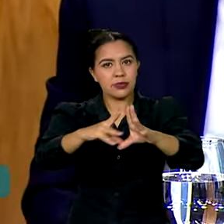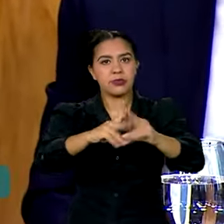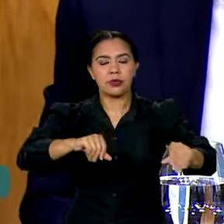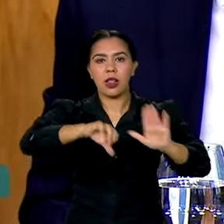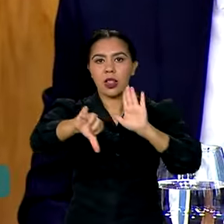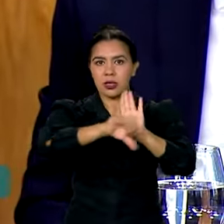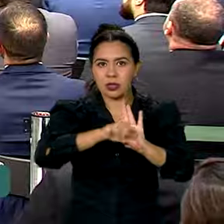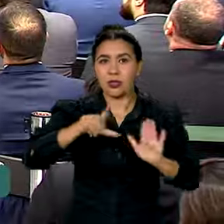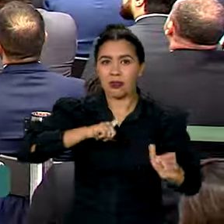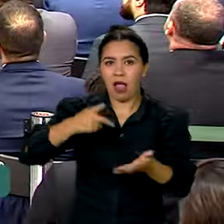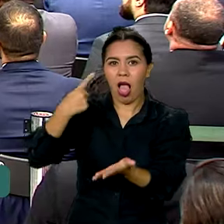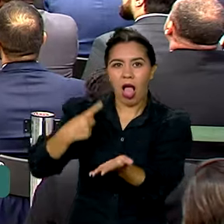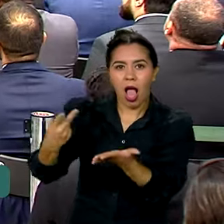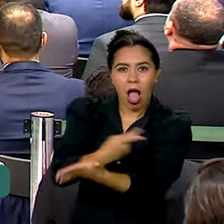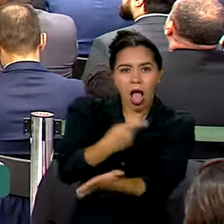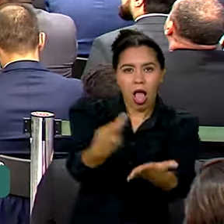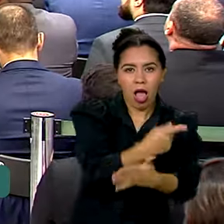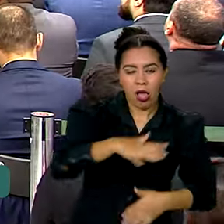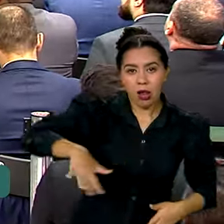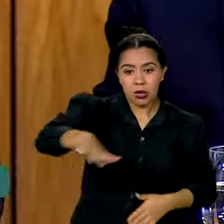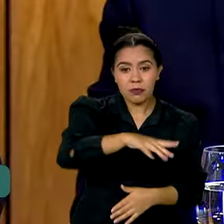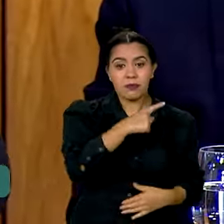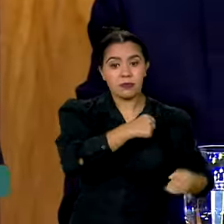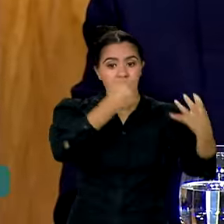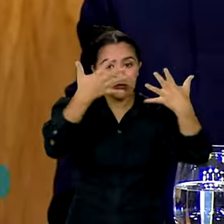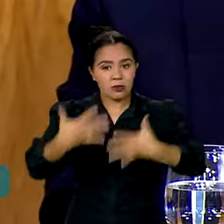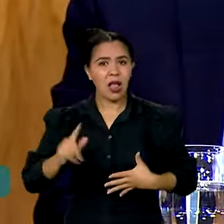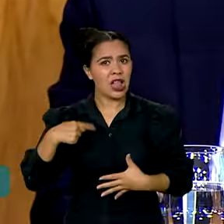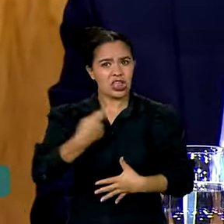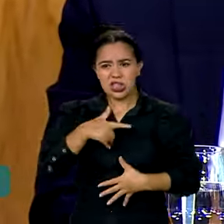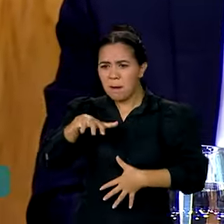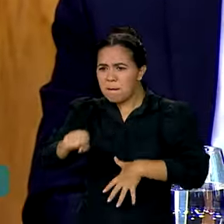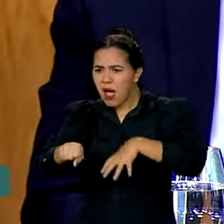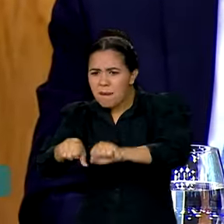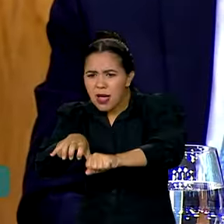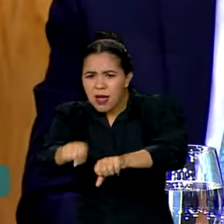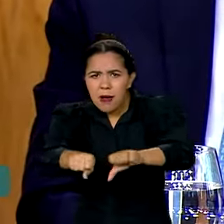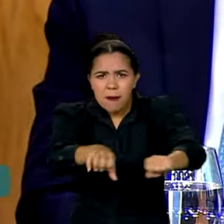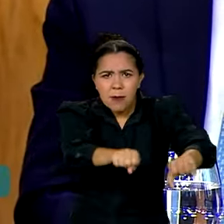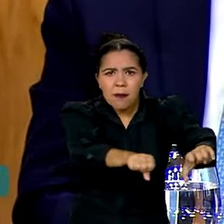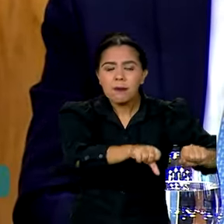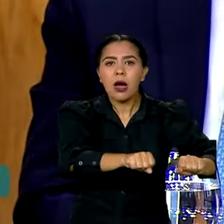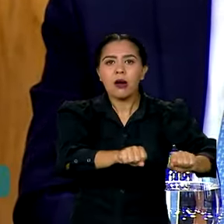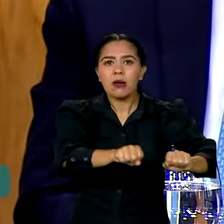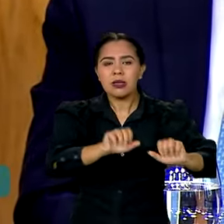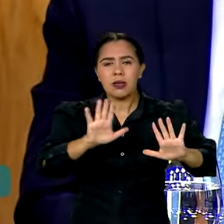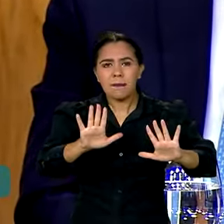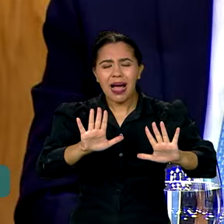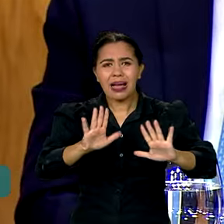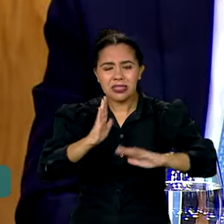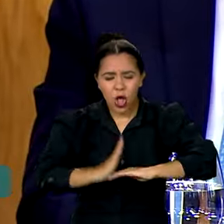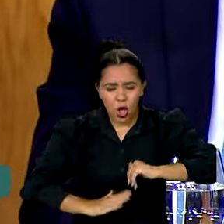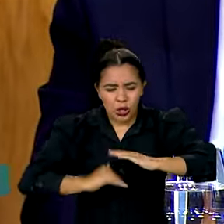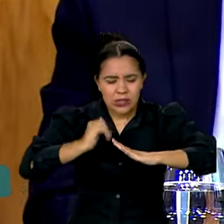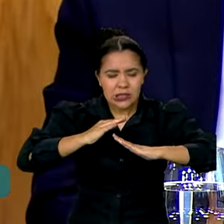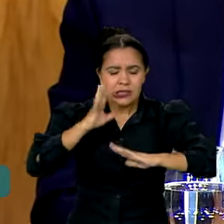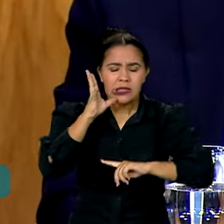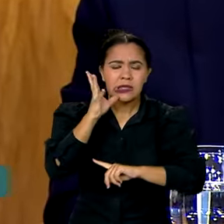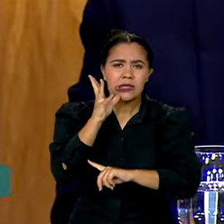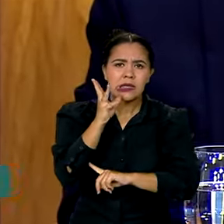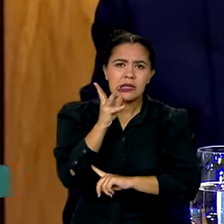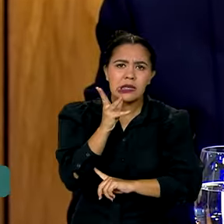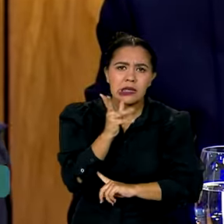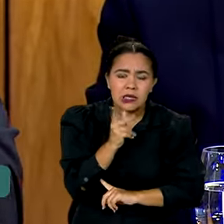que atua na região. A gente está aprendendo que tudo que é para construir demora muito. E tudo que é